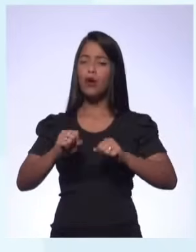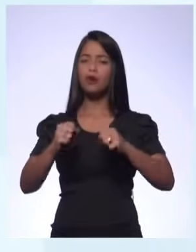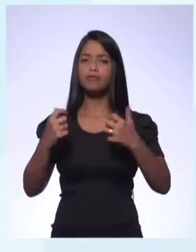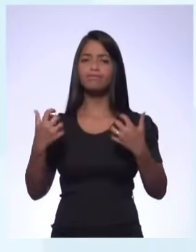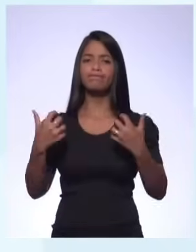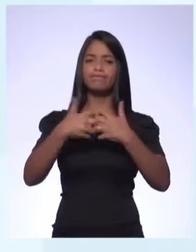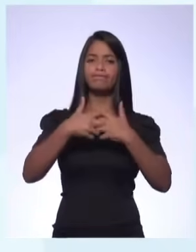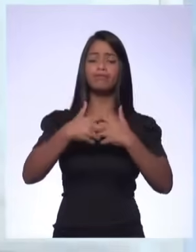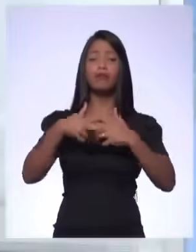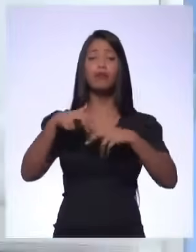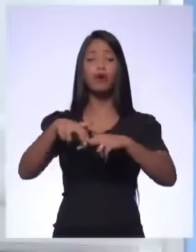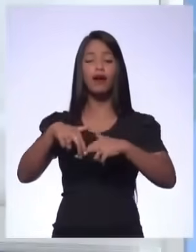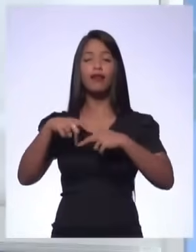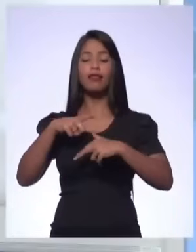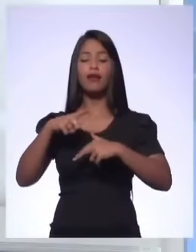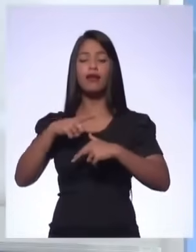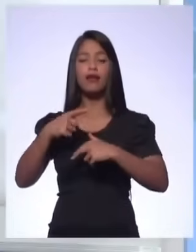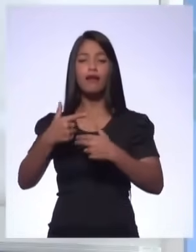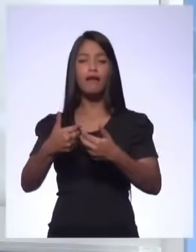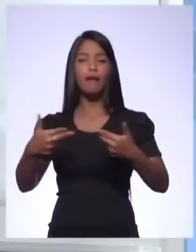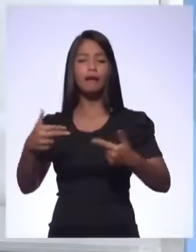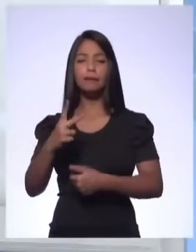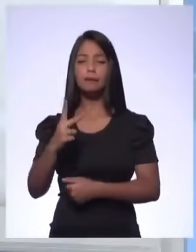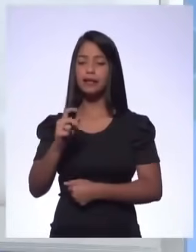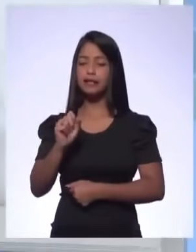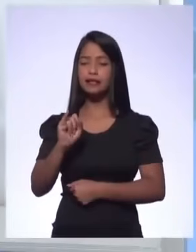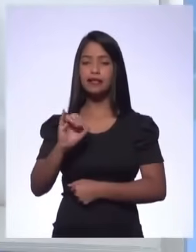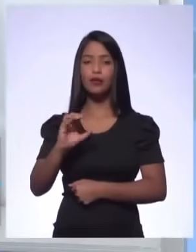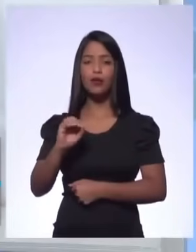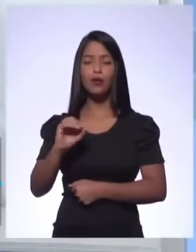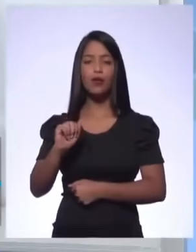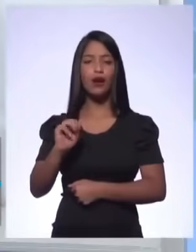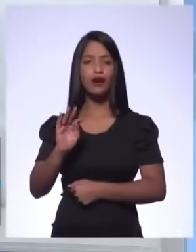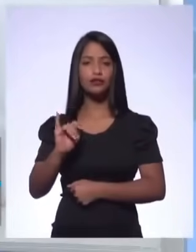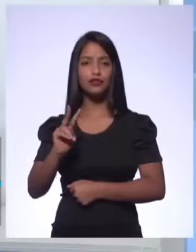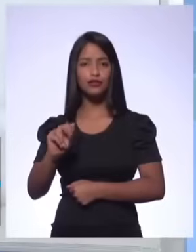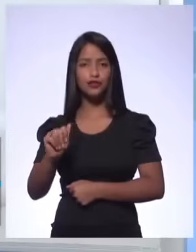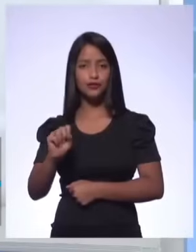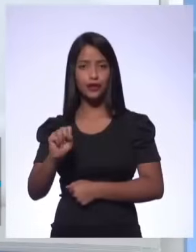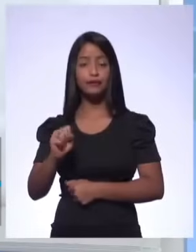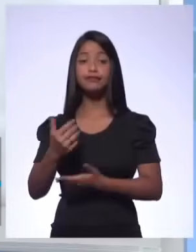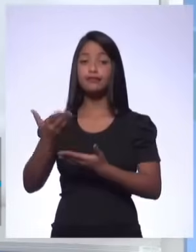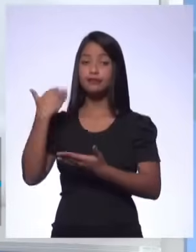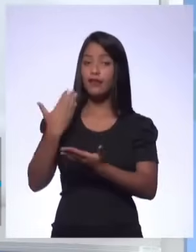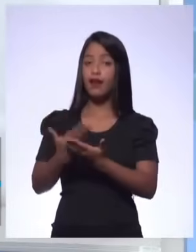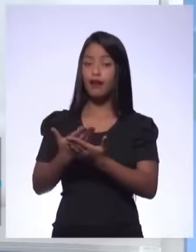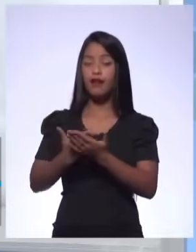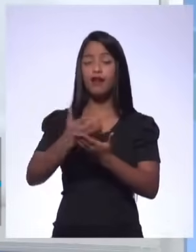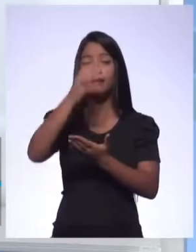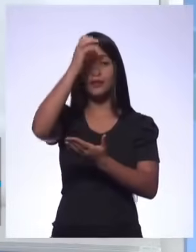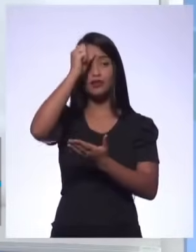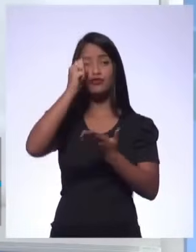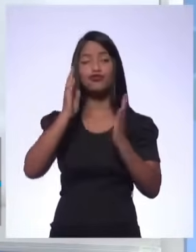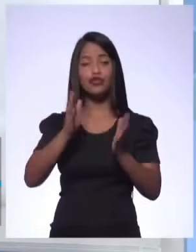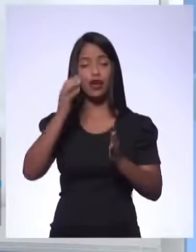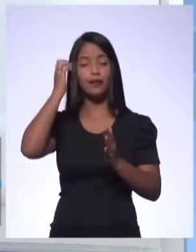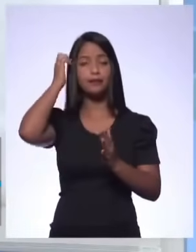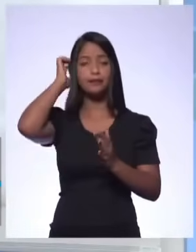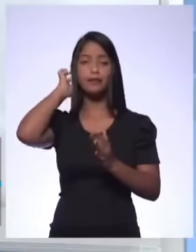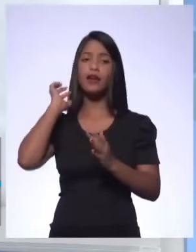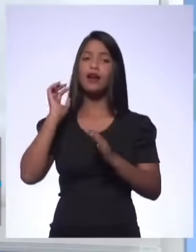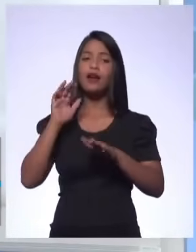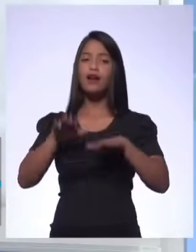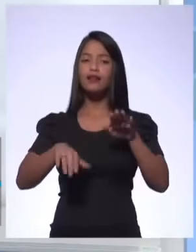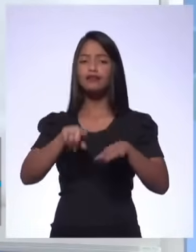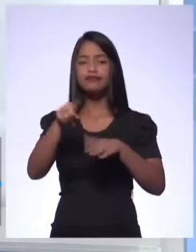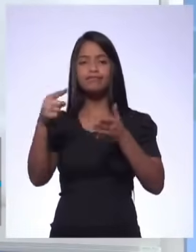substâncias psicoativas, tá ok? Então são assuntos que nós tratamos em aulas anteriores e que apareceram questionamentos aí